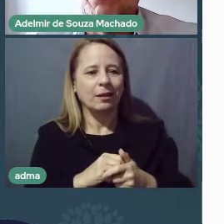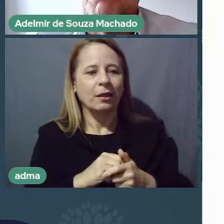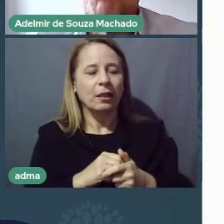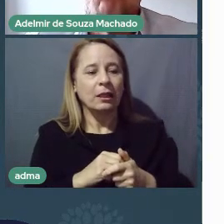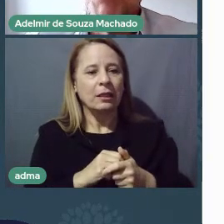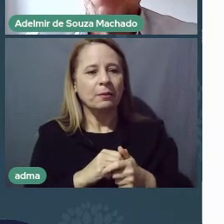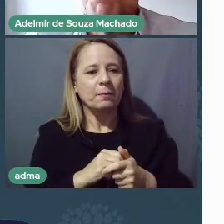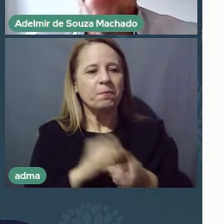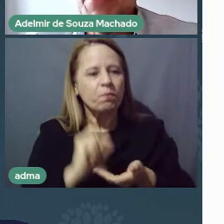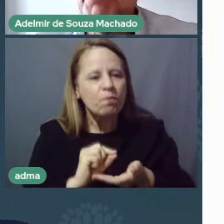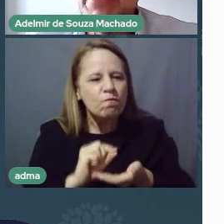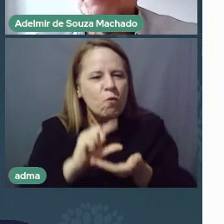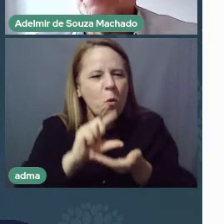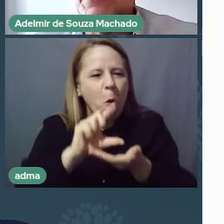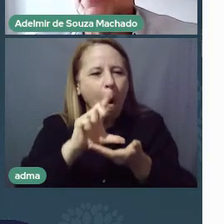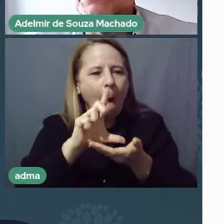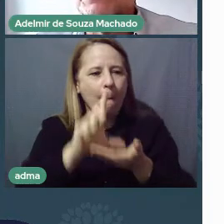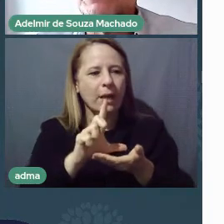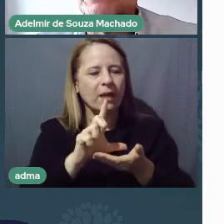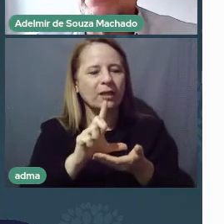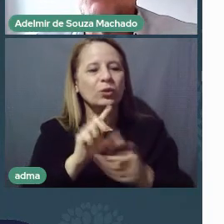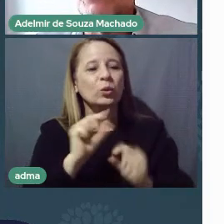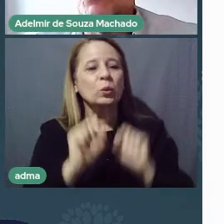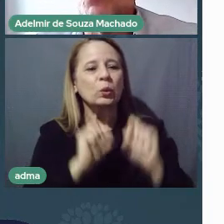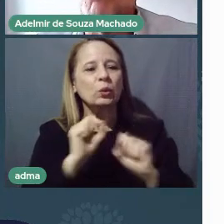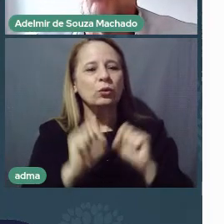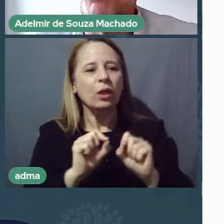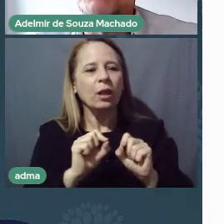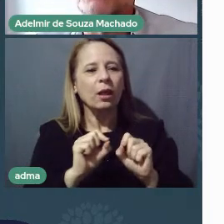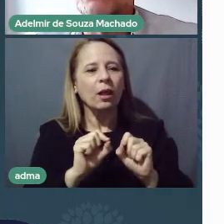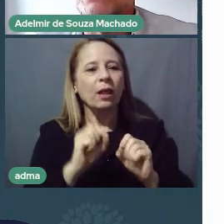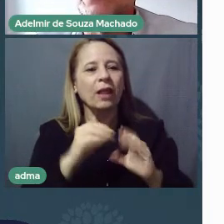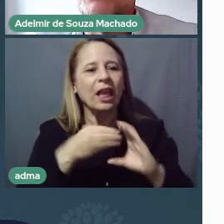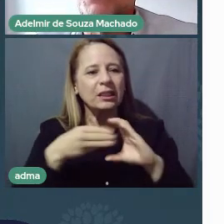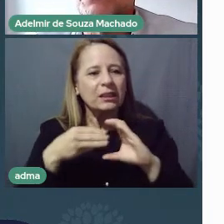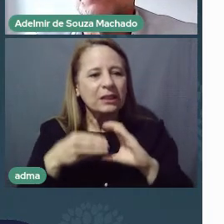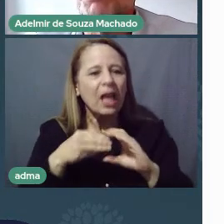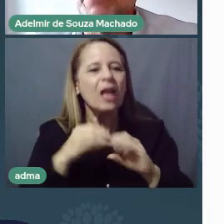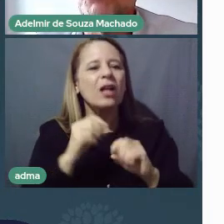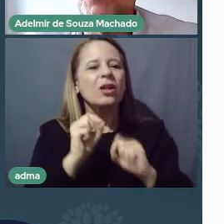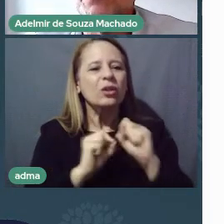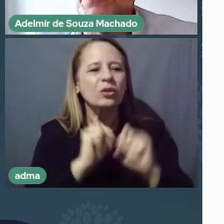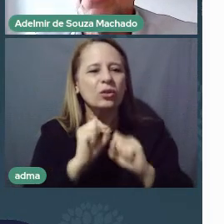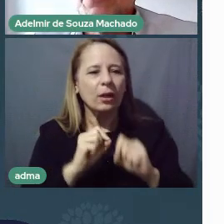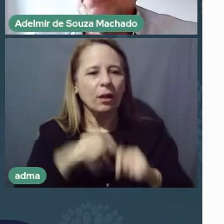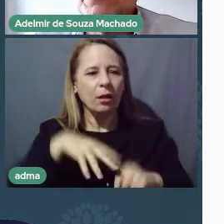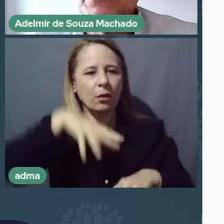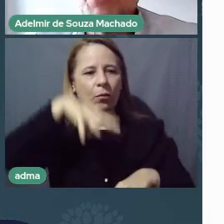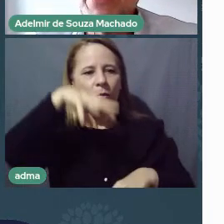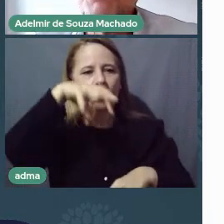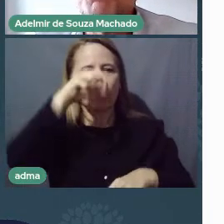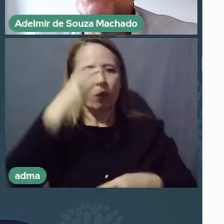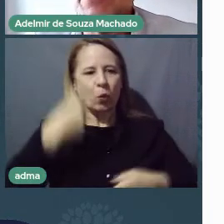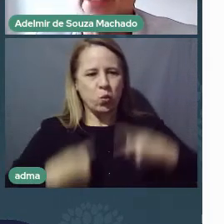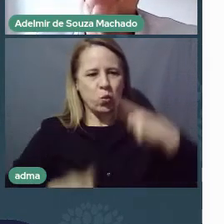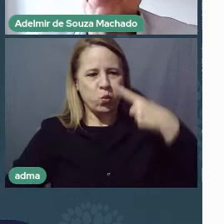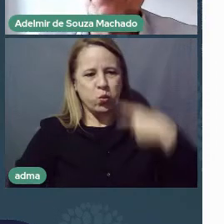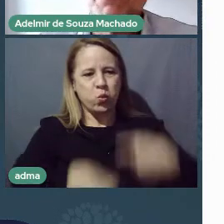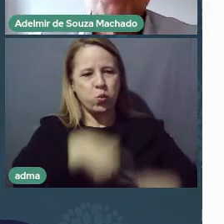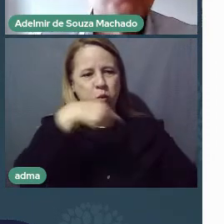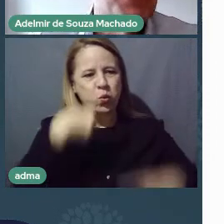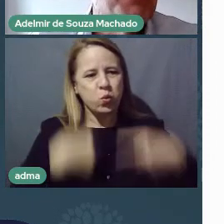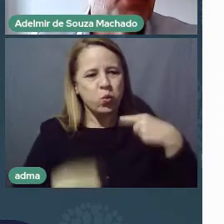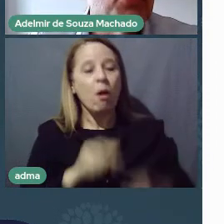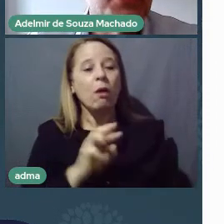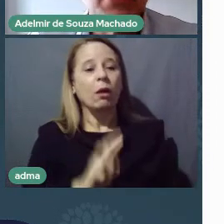aumento, uma hiperplasia de células globosas das vias respiratórias que são